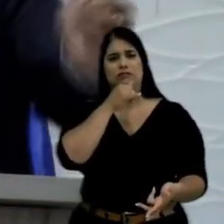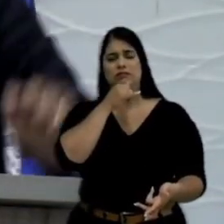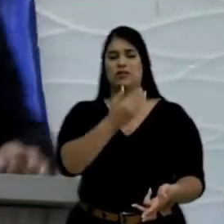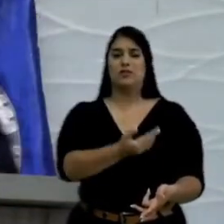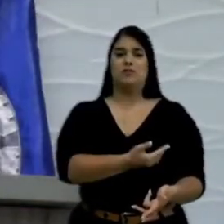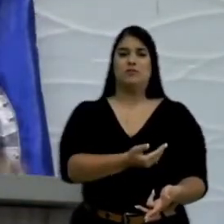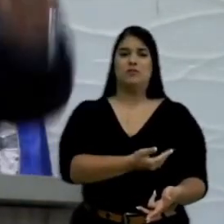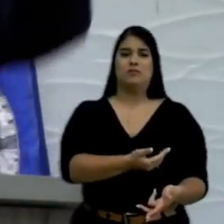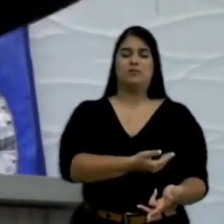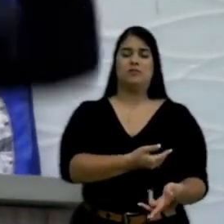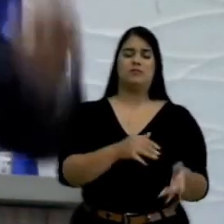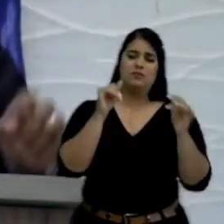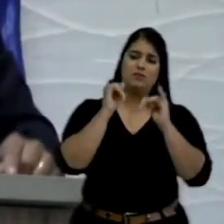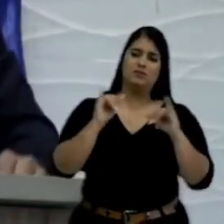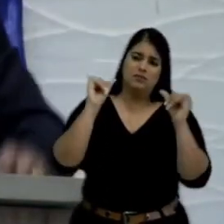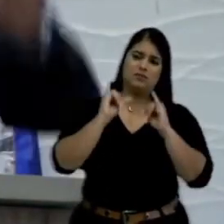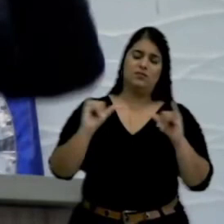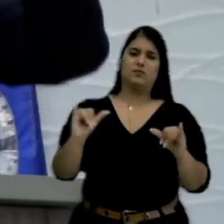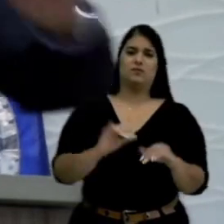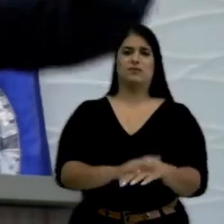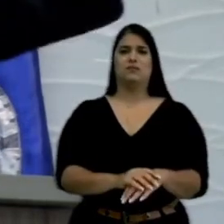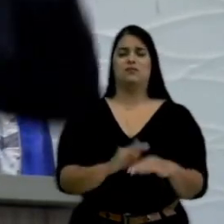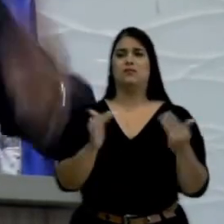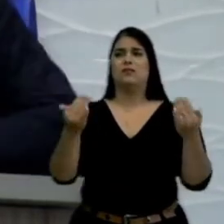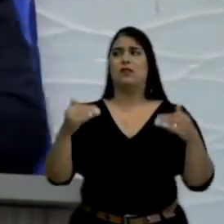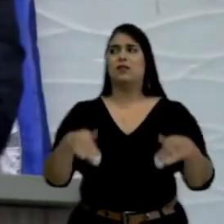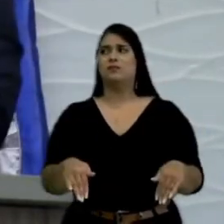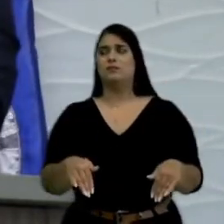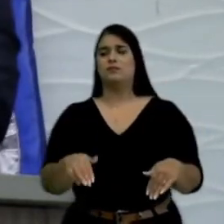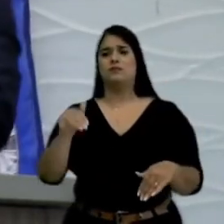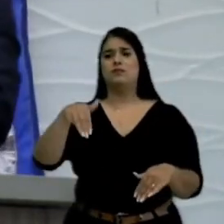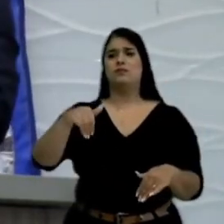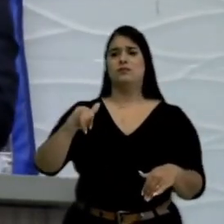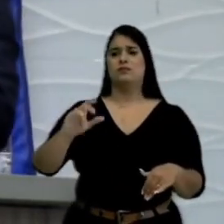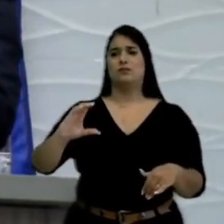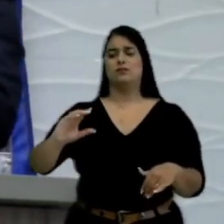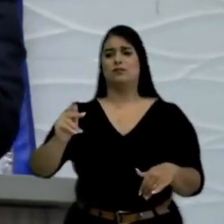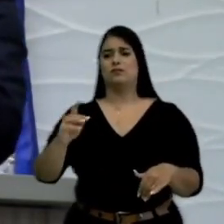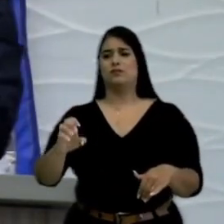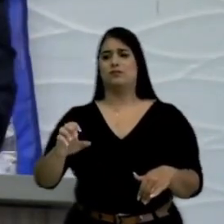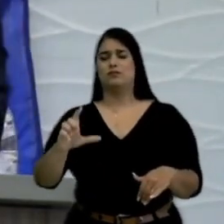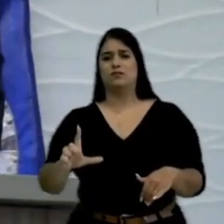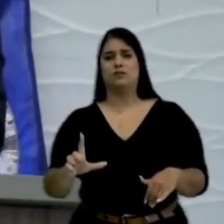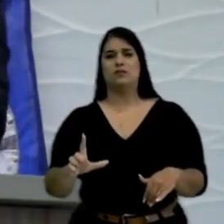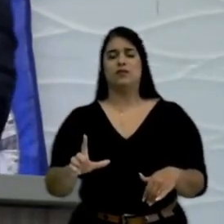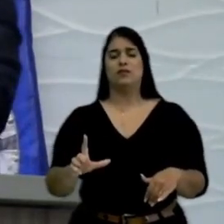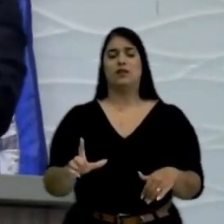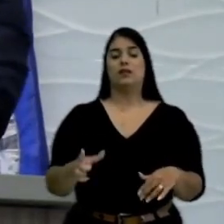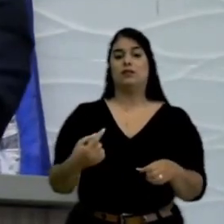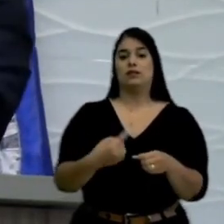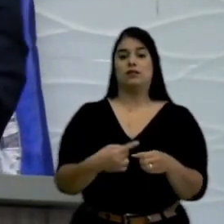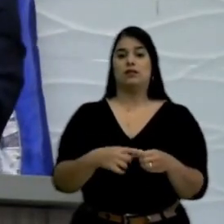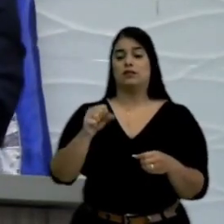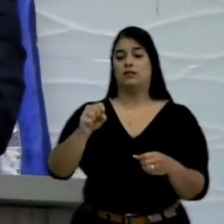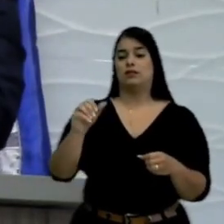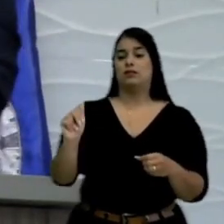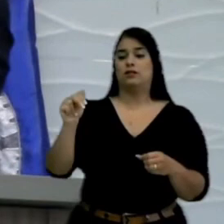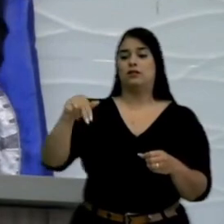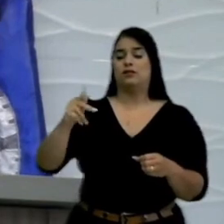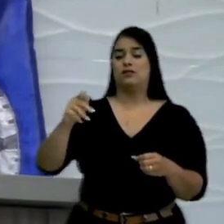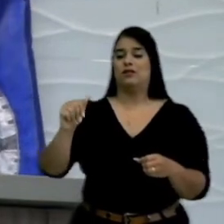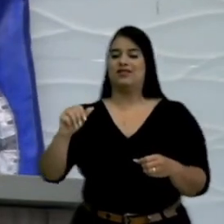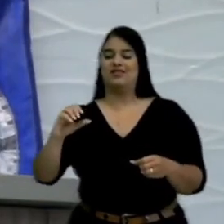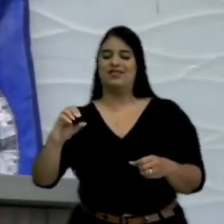da Compesa ele me dizia. Só para finalizar, ó, Michel dependia de Senharó, Senharó,